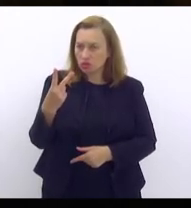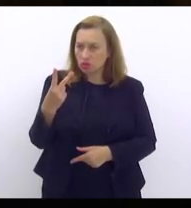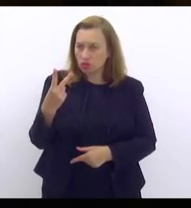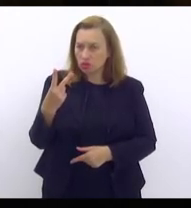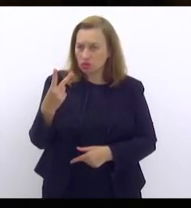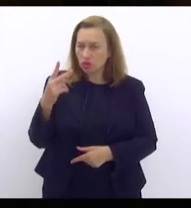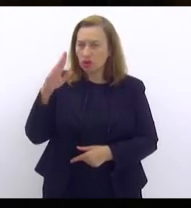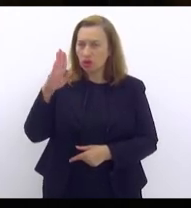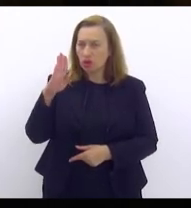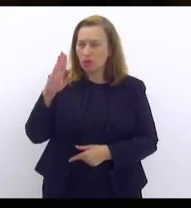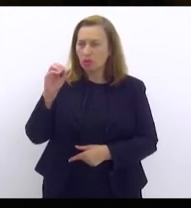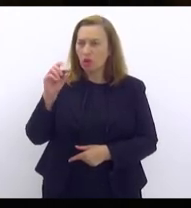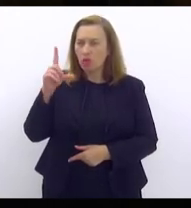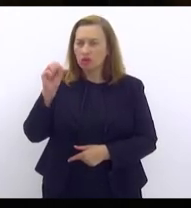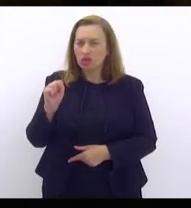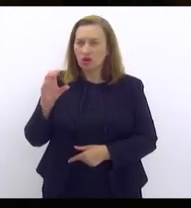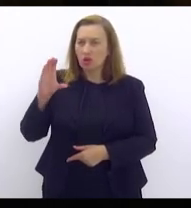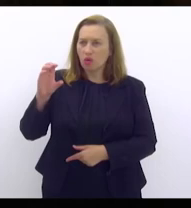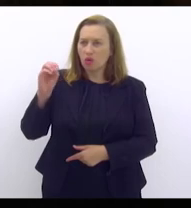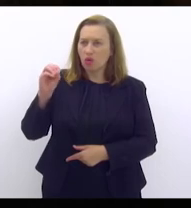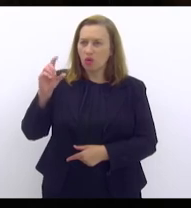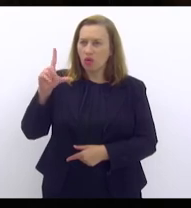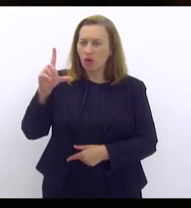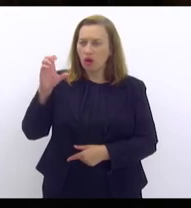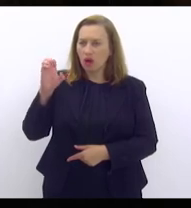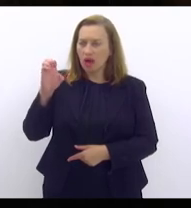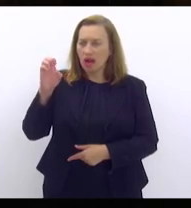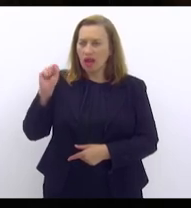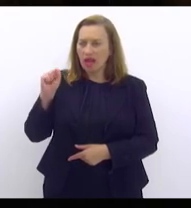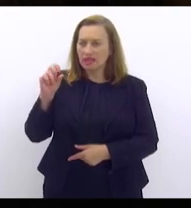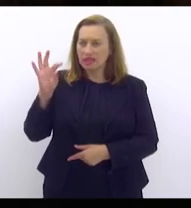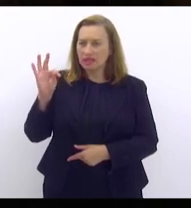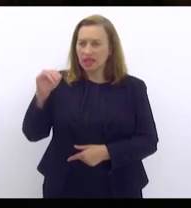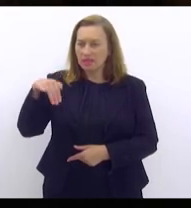duas bolsas de colostemia, cara, em São Gonçalo.